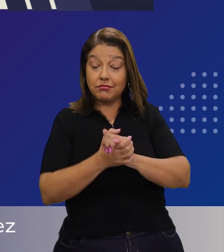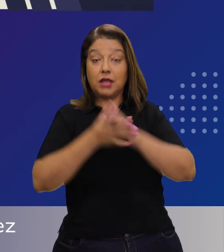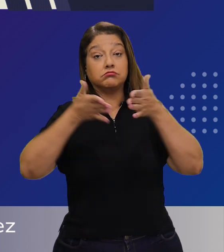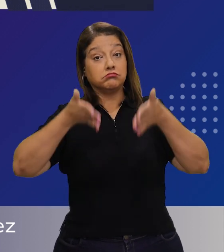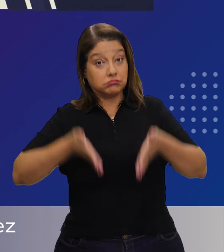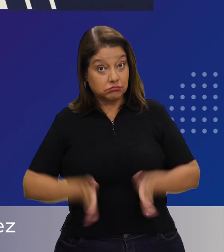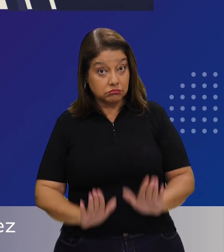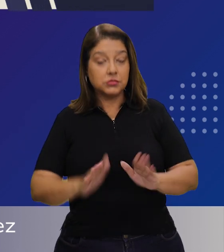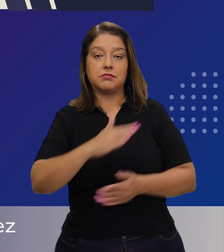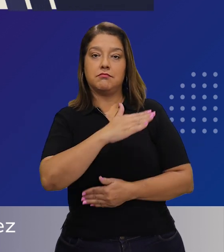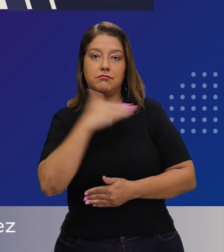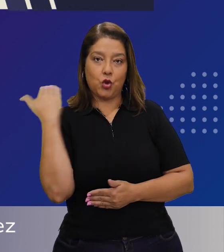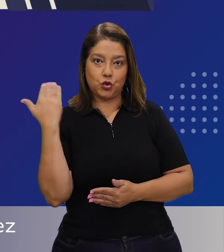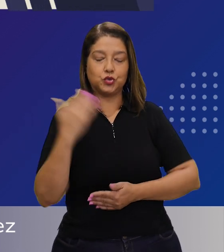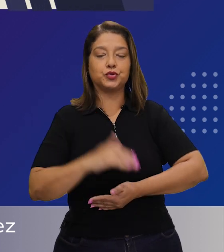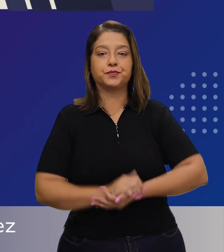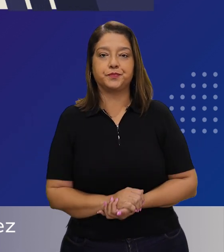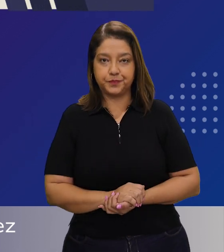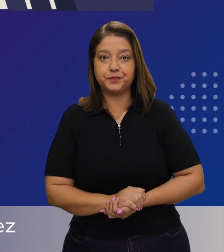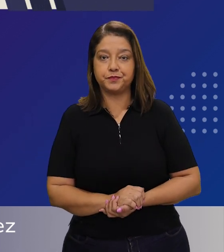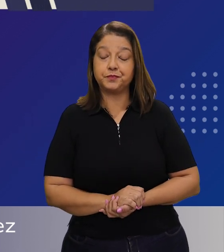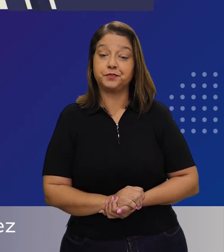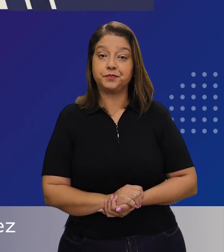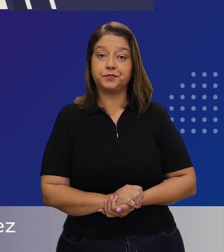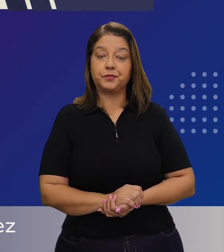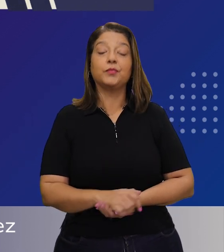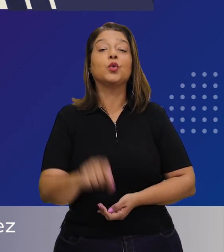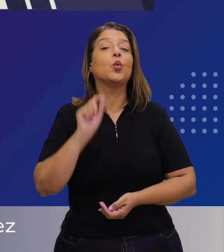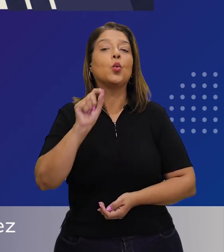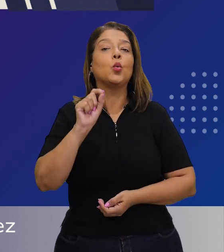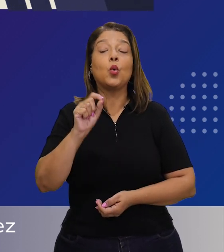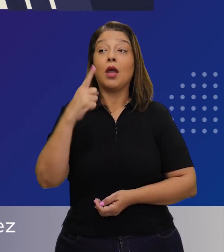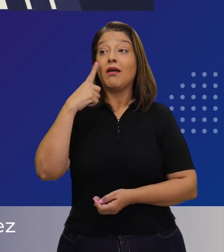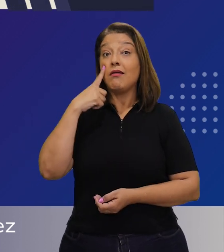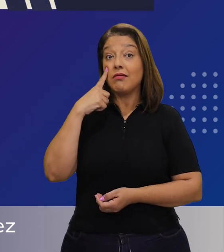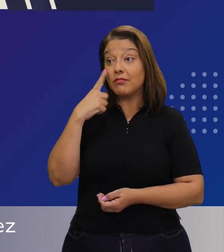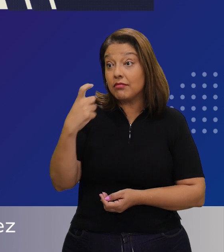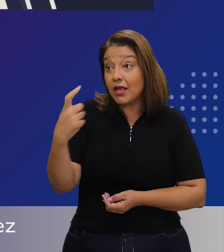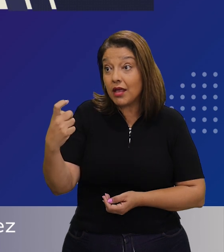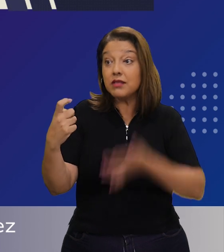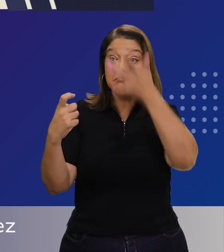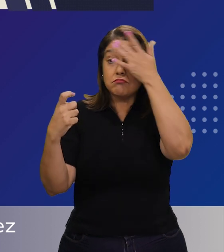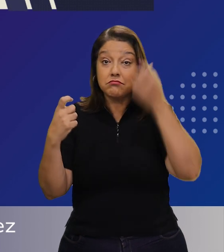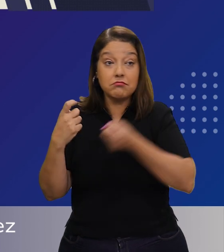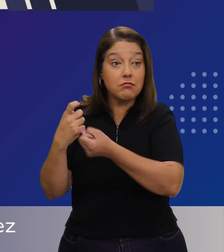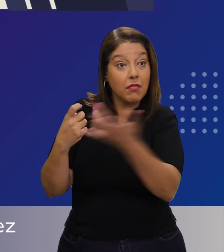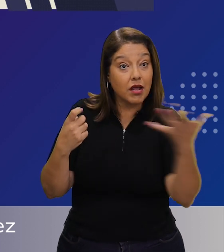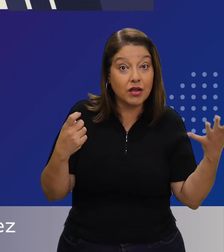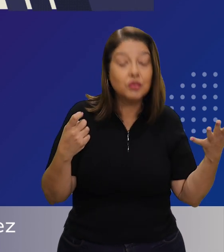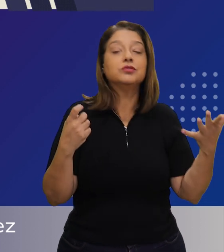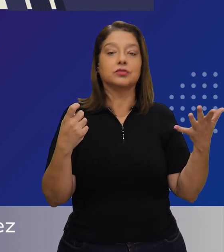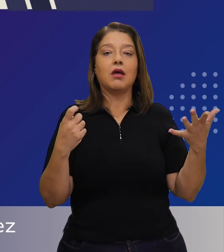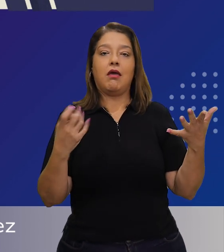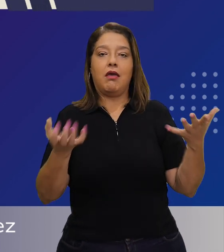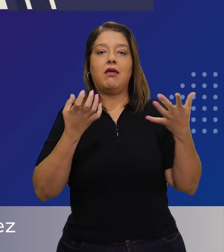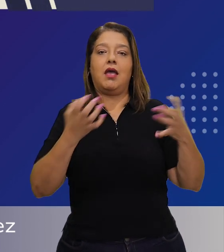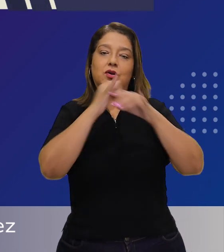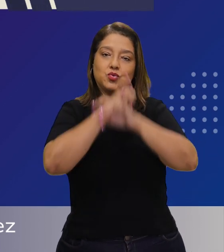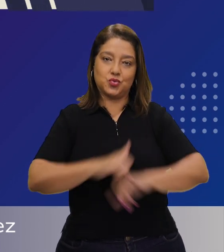nascimentos e mortes. Ou seja, o que interessava a muitas pessoas de uma só